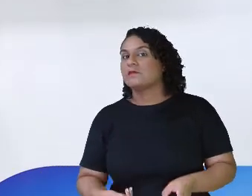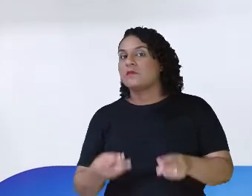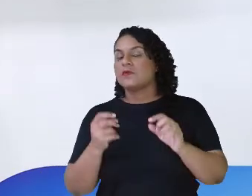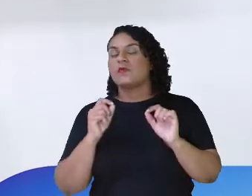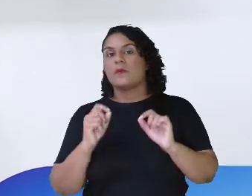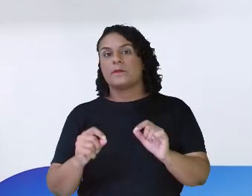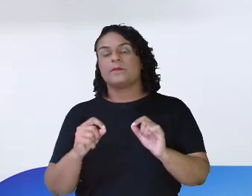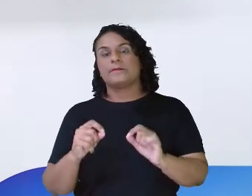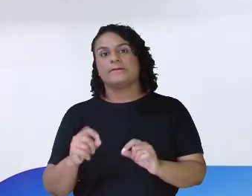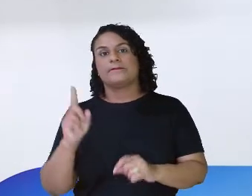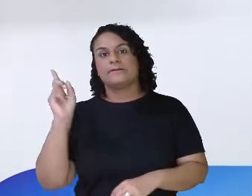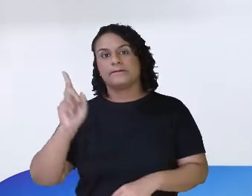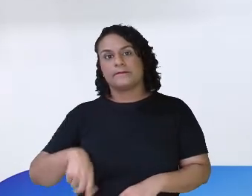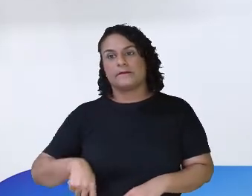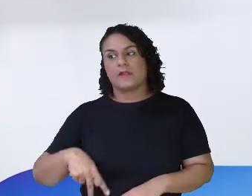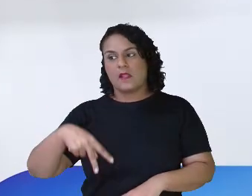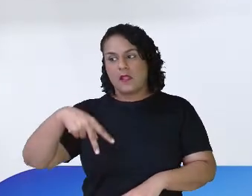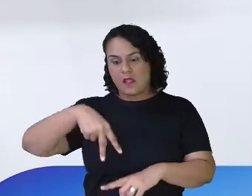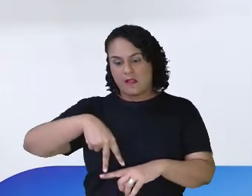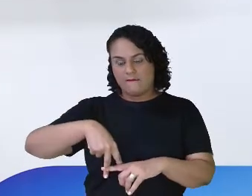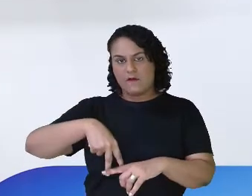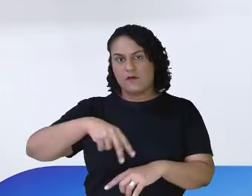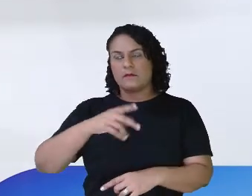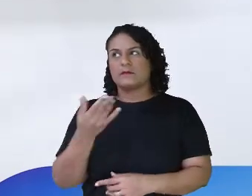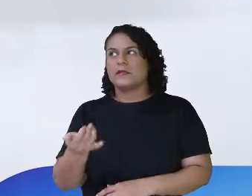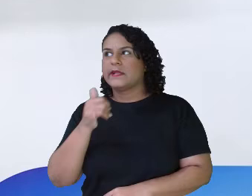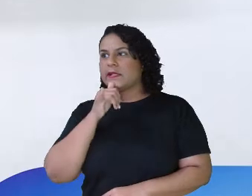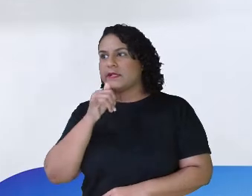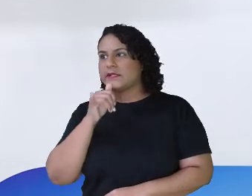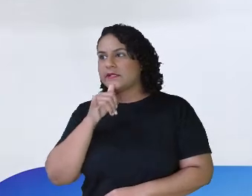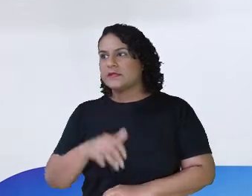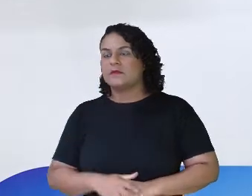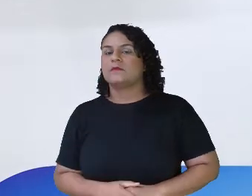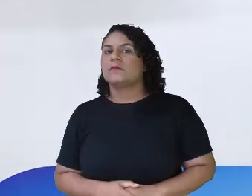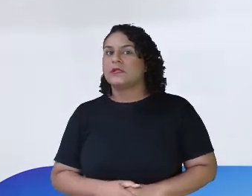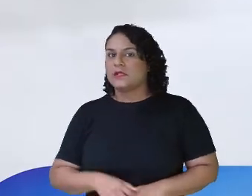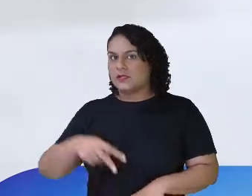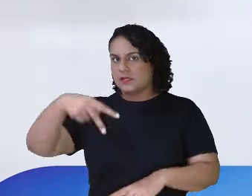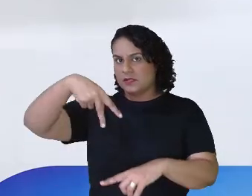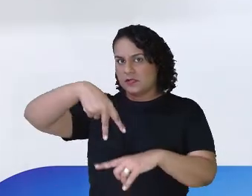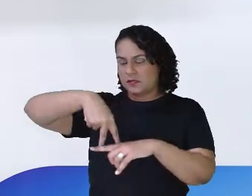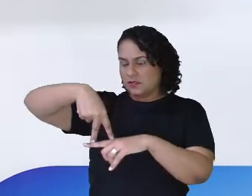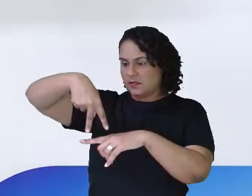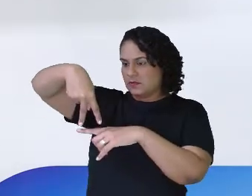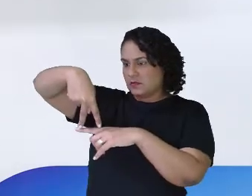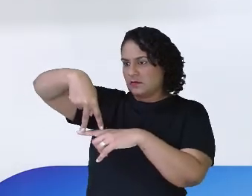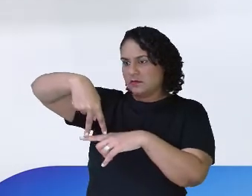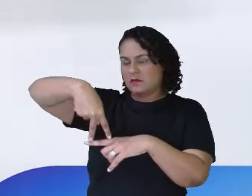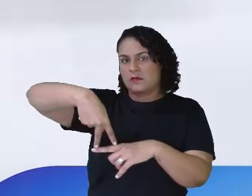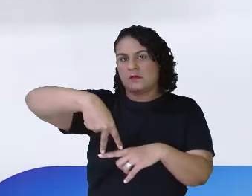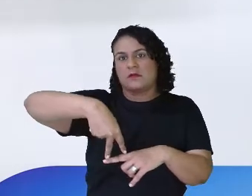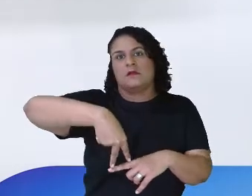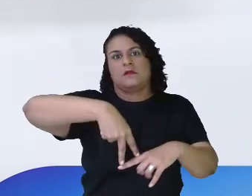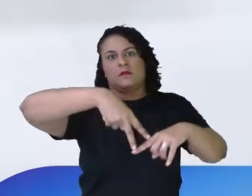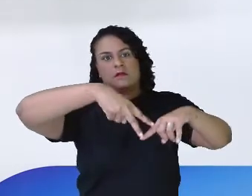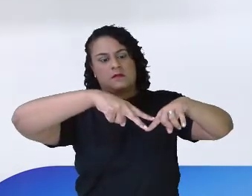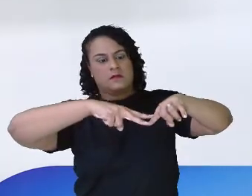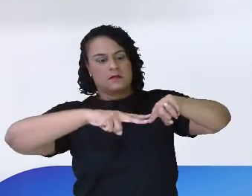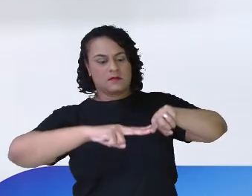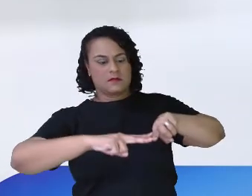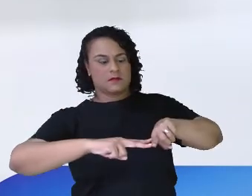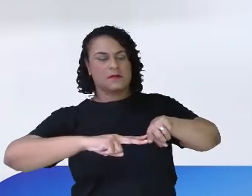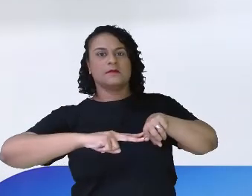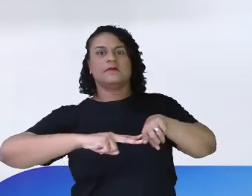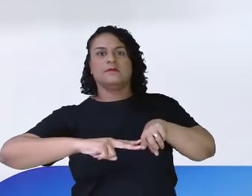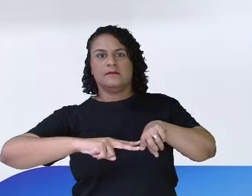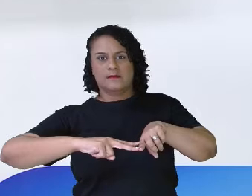consideração aí é a forma. É como se eu pegasse esse triângulo aqui, colocasse numa mesa e